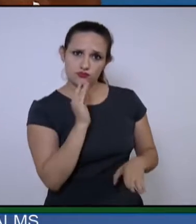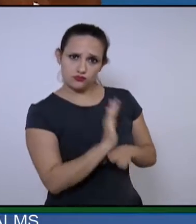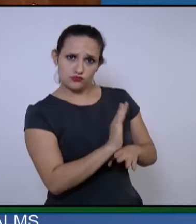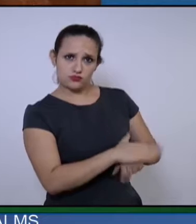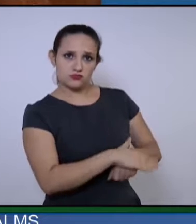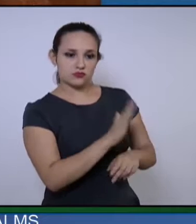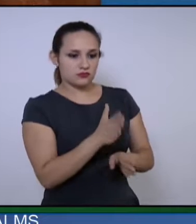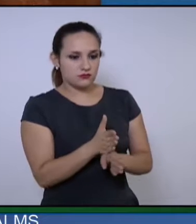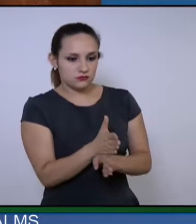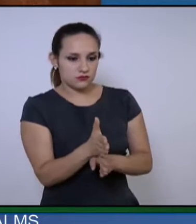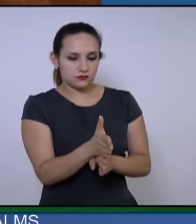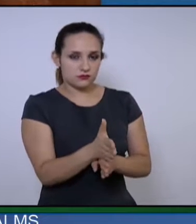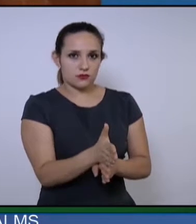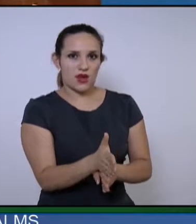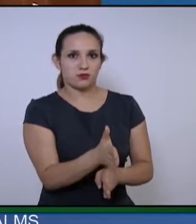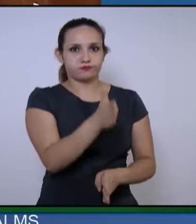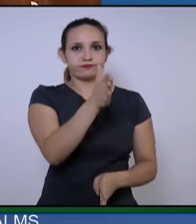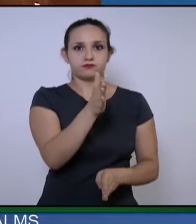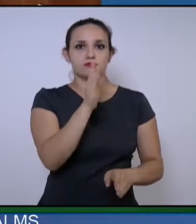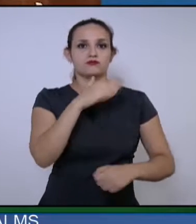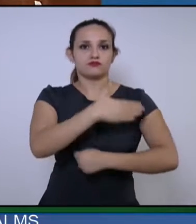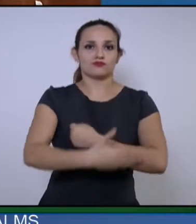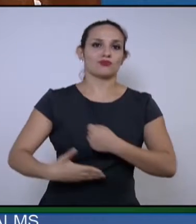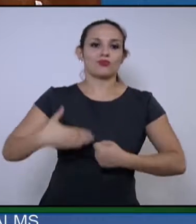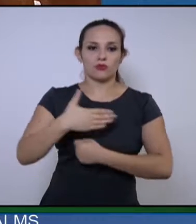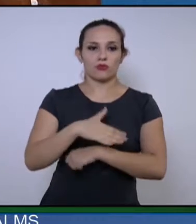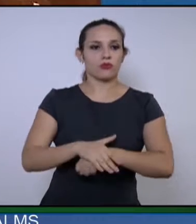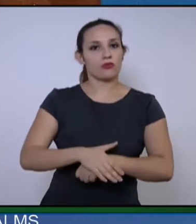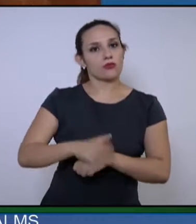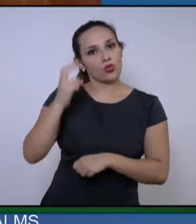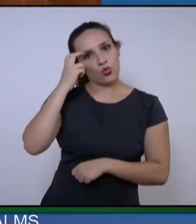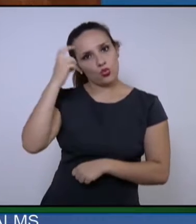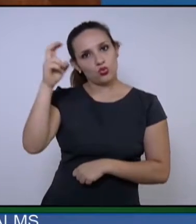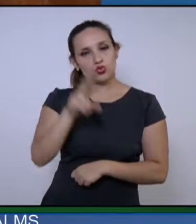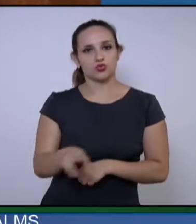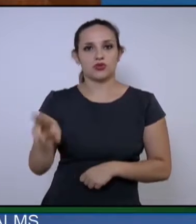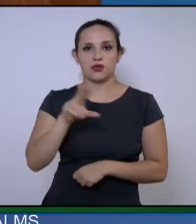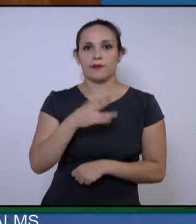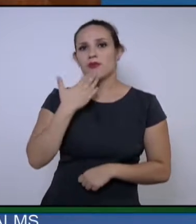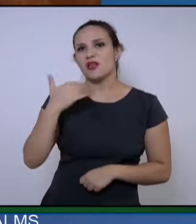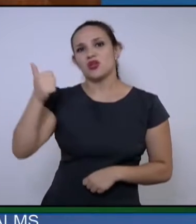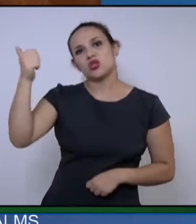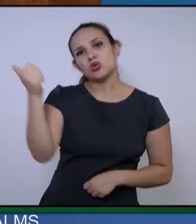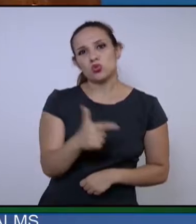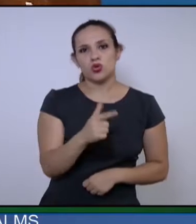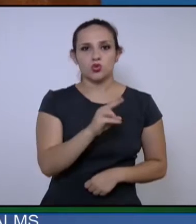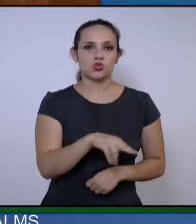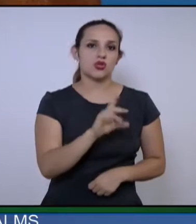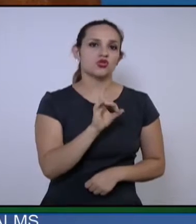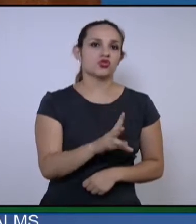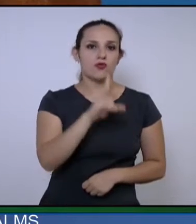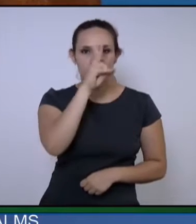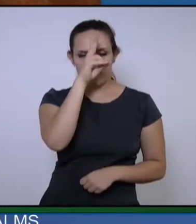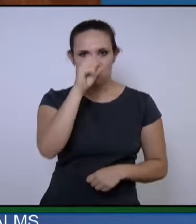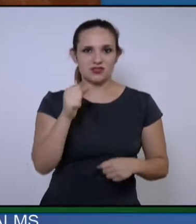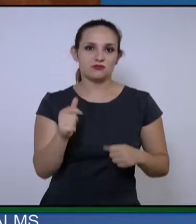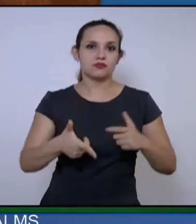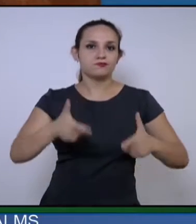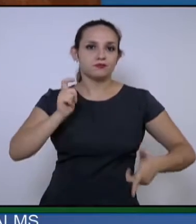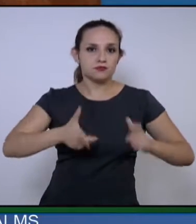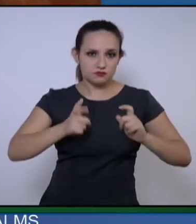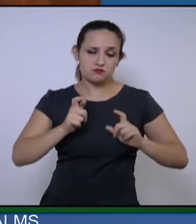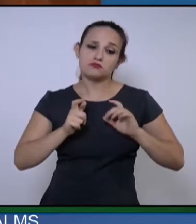sejam maiores na área de inteligência do que na presença das Forças Armadas. As Forças Armadas